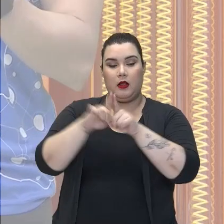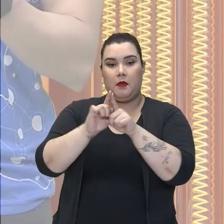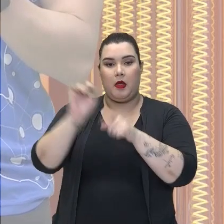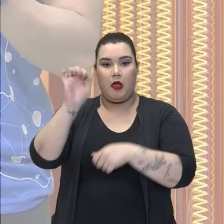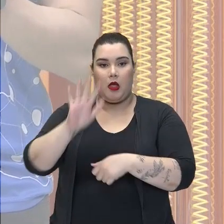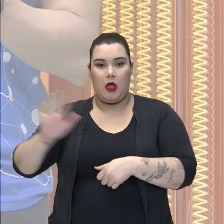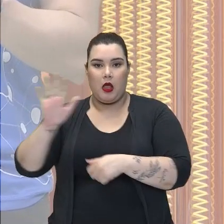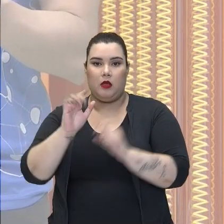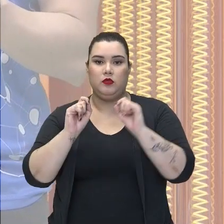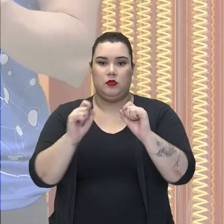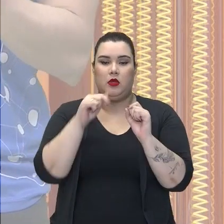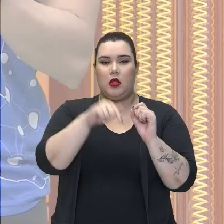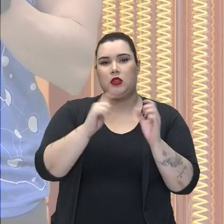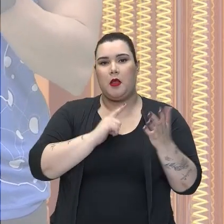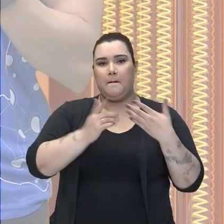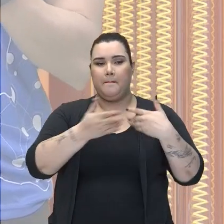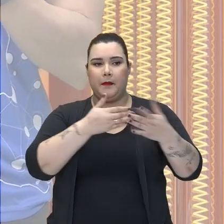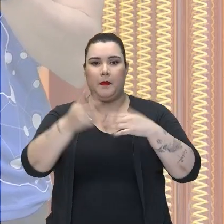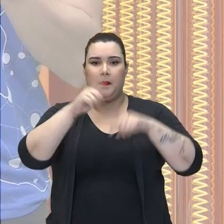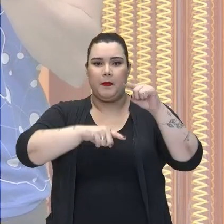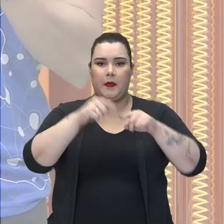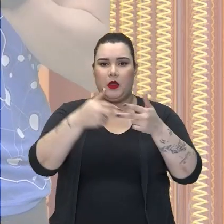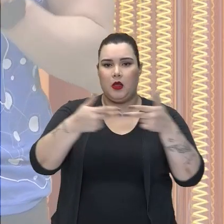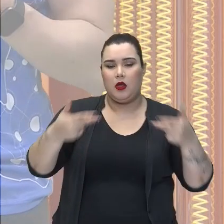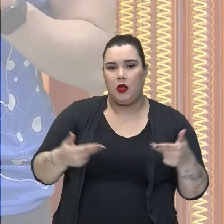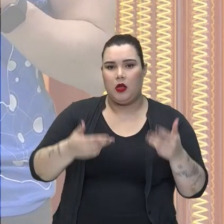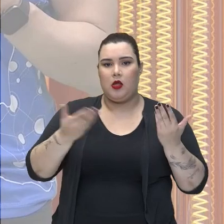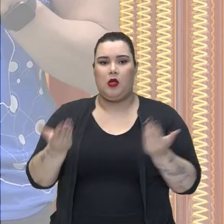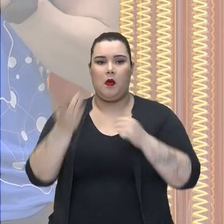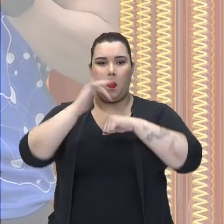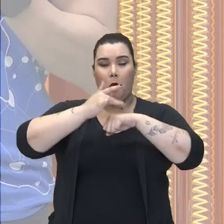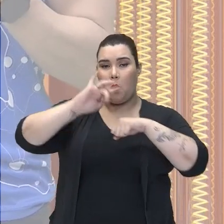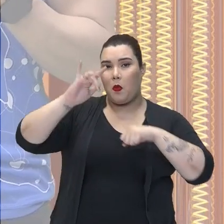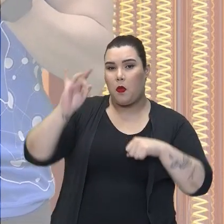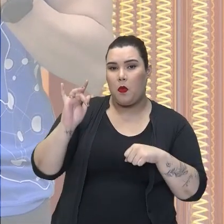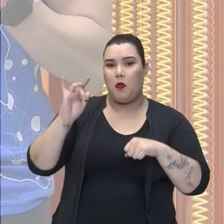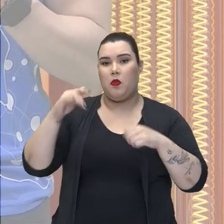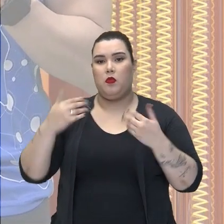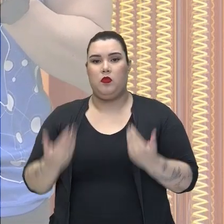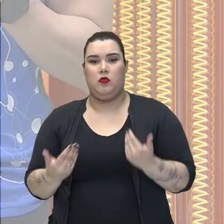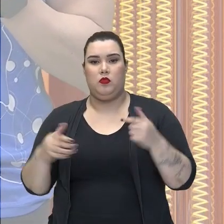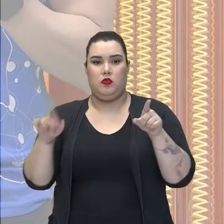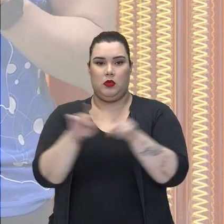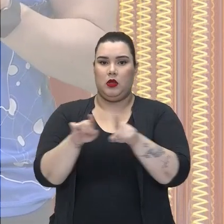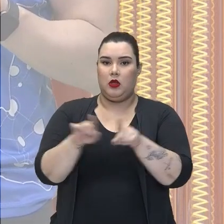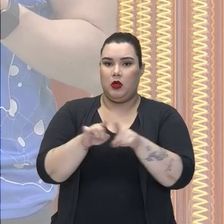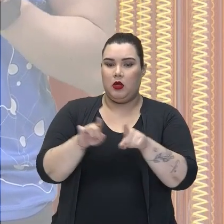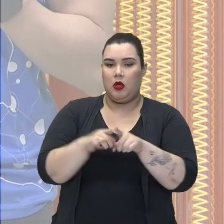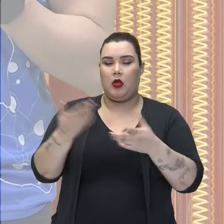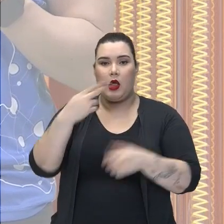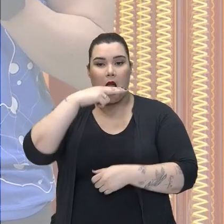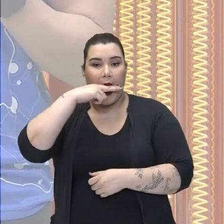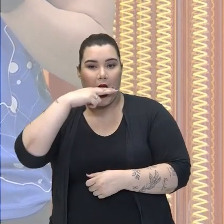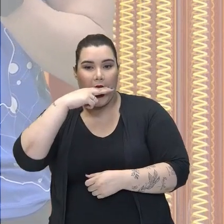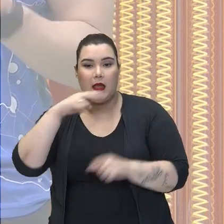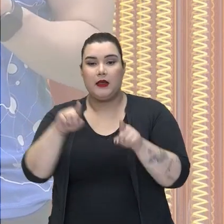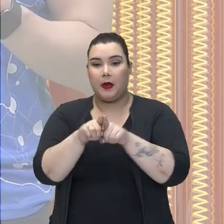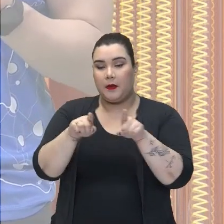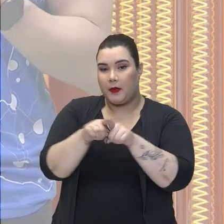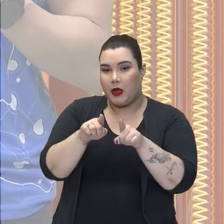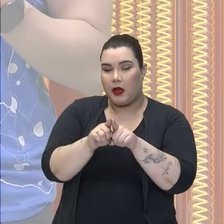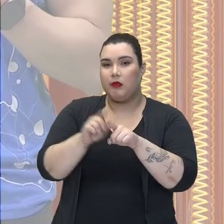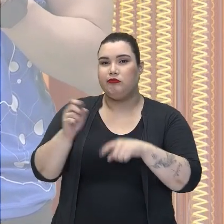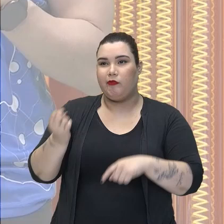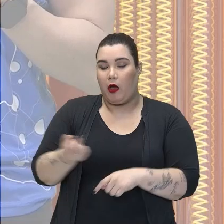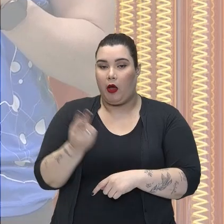forneciam ali mercadorias, tipo minerais preciosos. Temos também a cana-de-açúcar, que era uma mercadoria muito